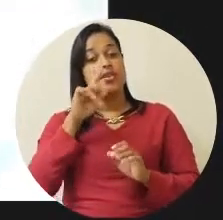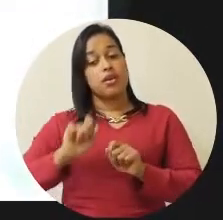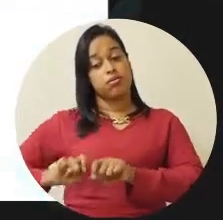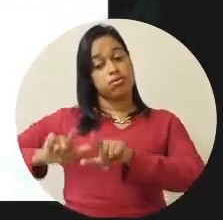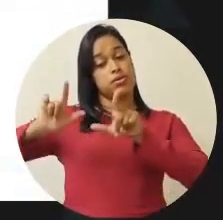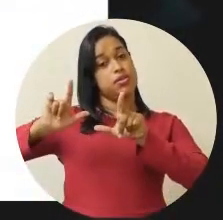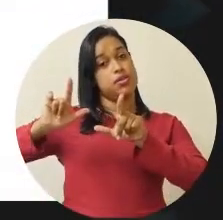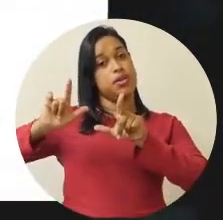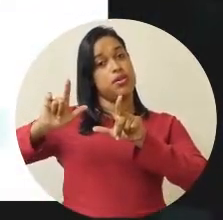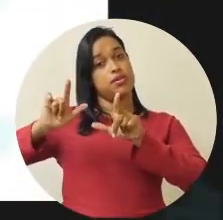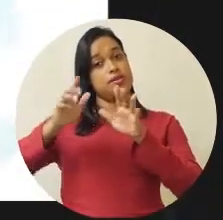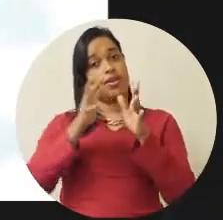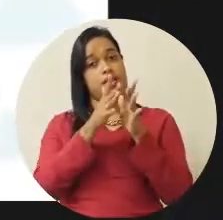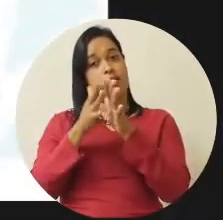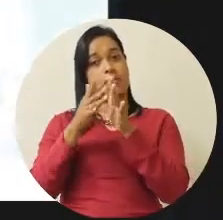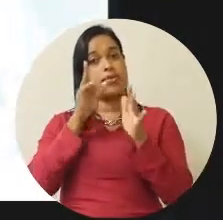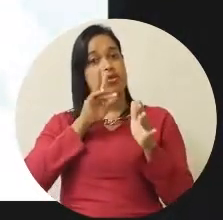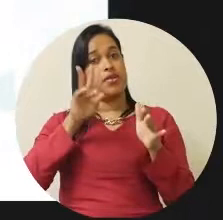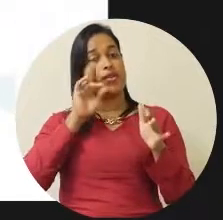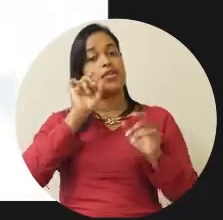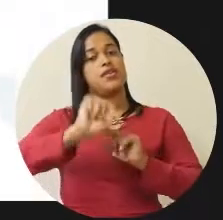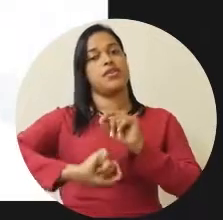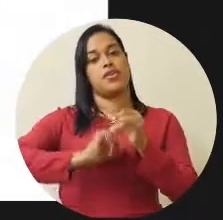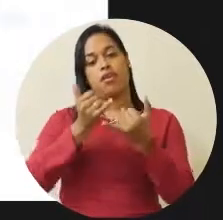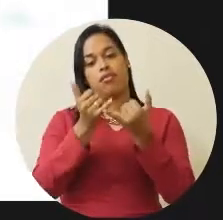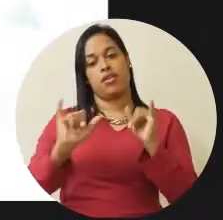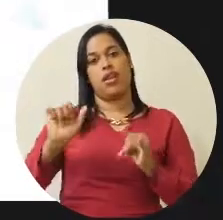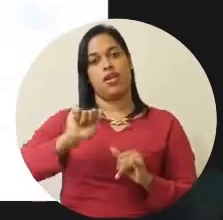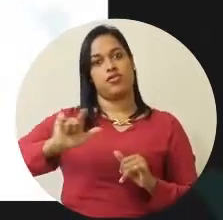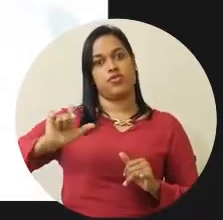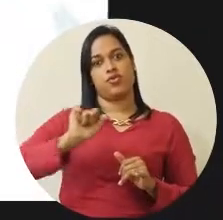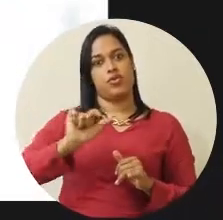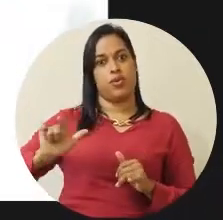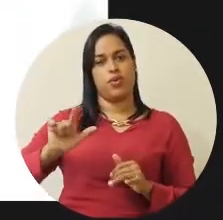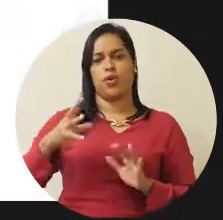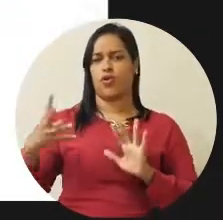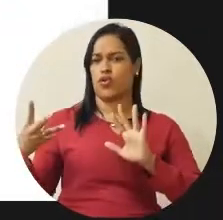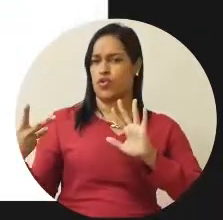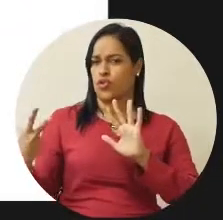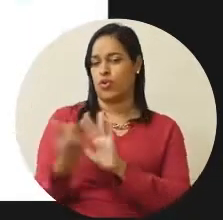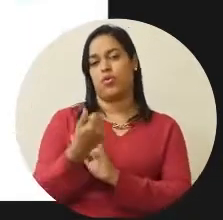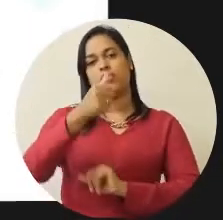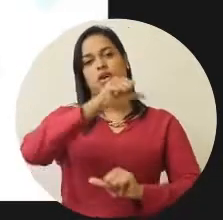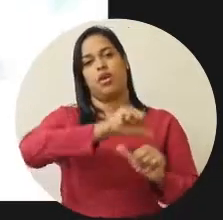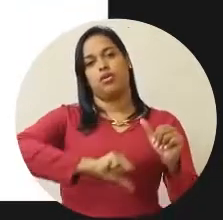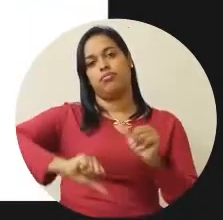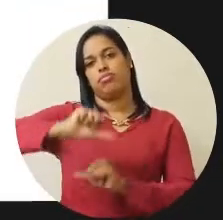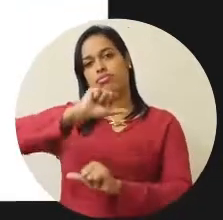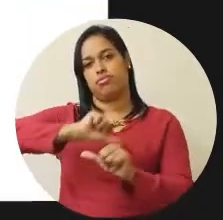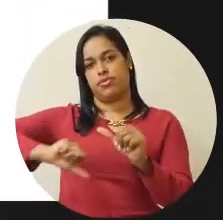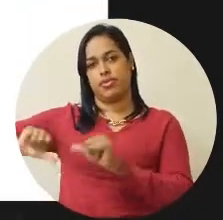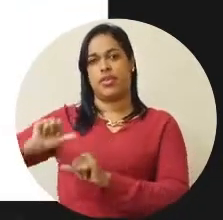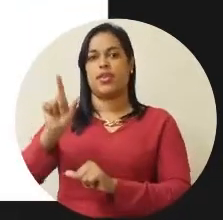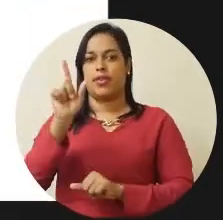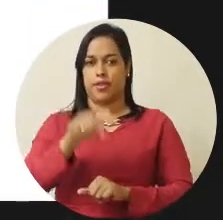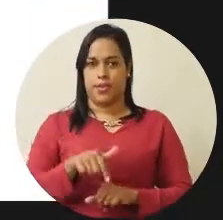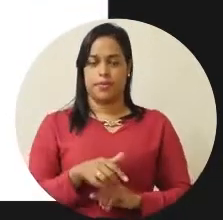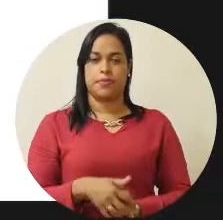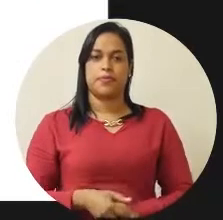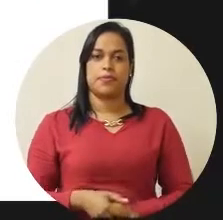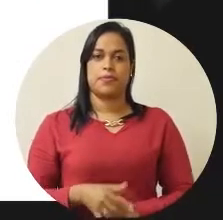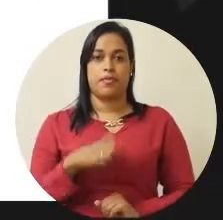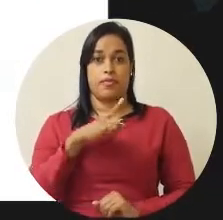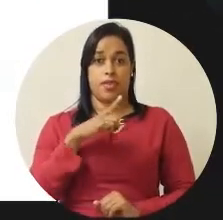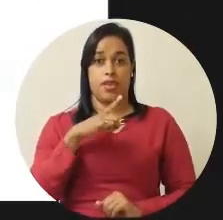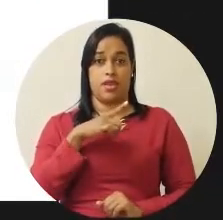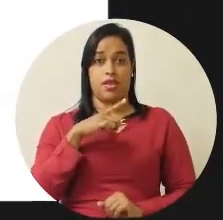slide, efeito de animação, você vê em azul todas os parâmetros dele. Então aí você